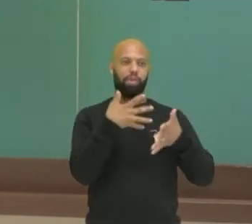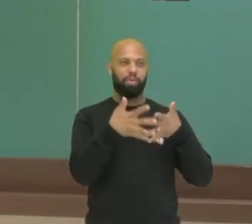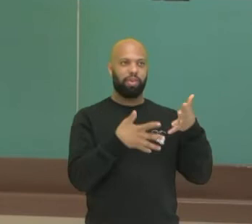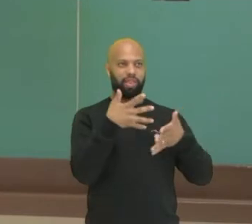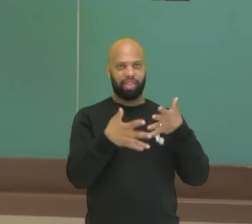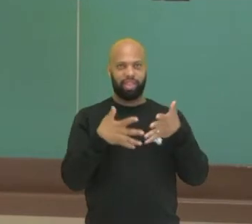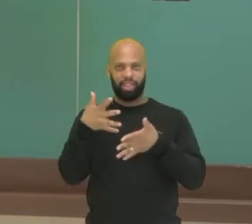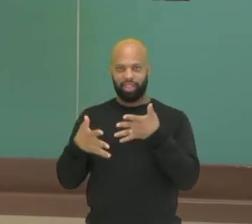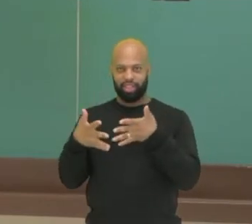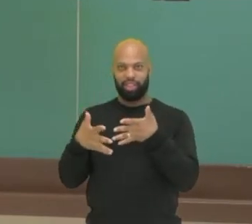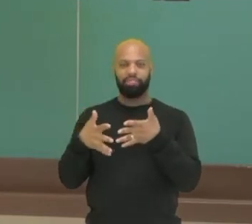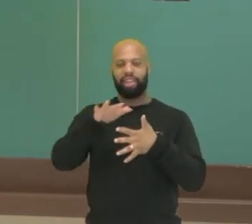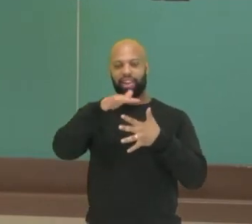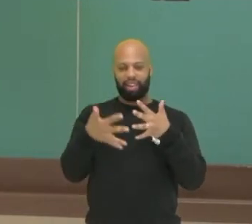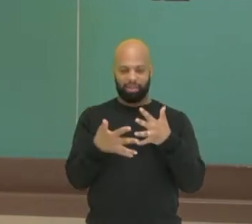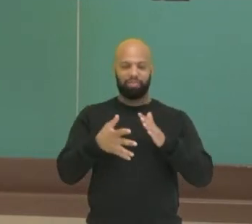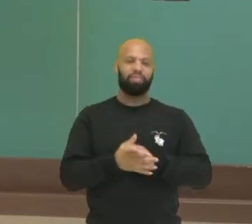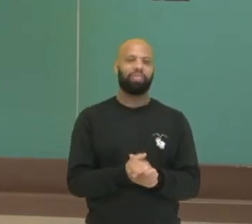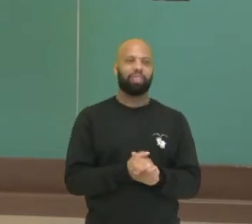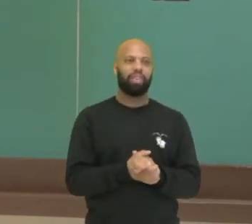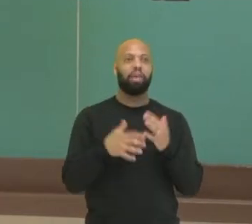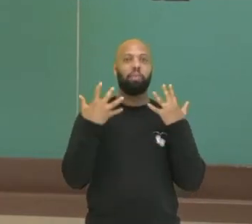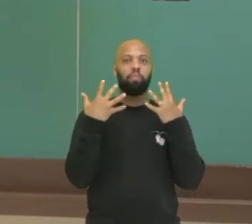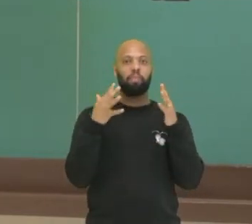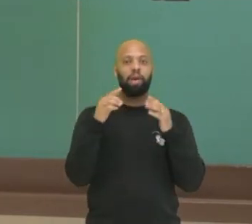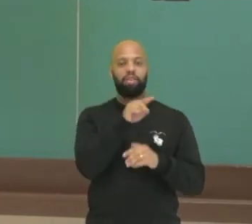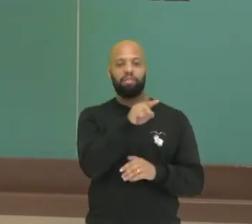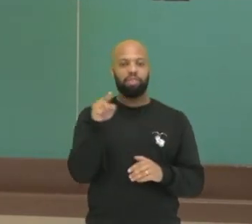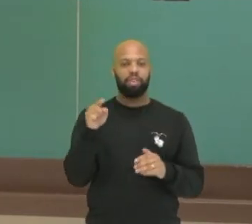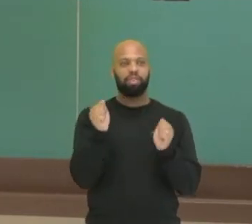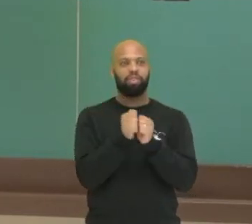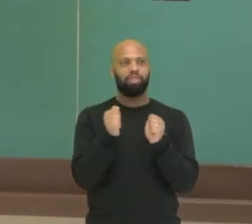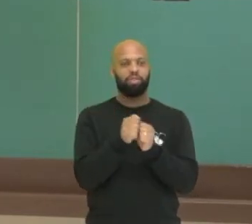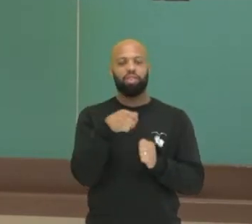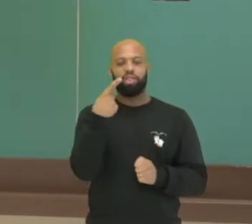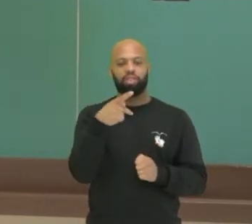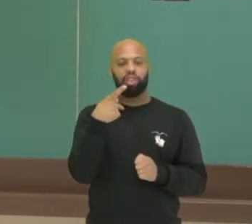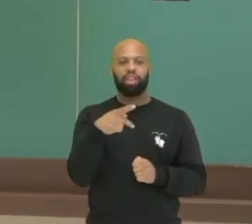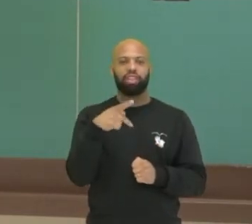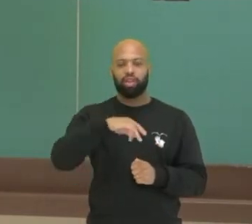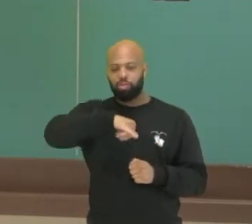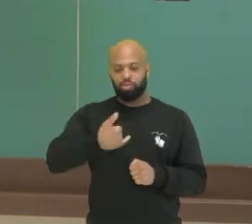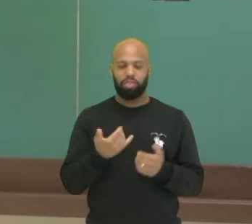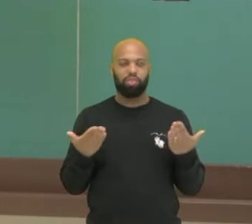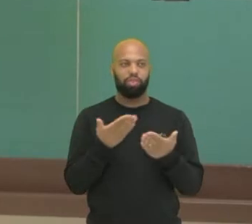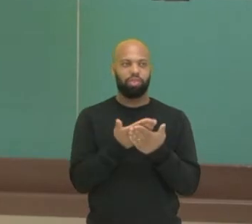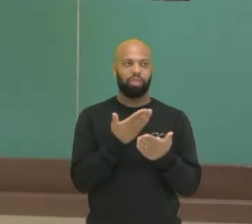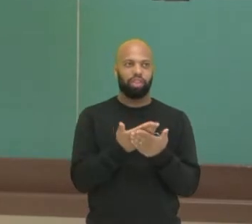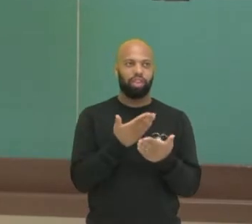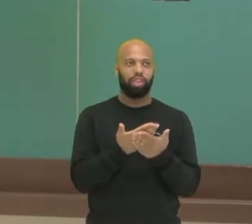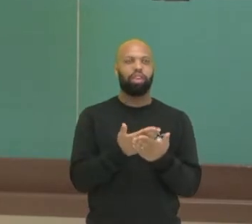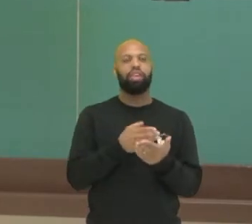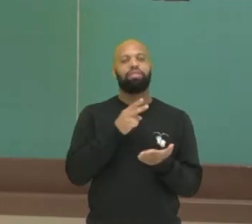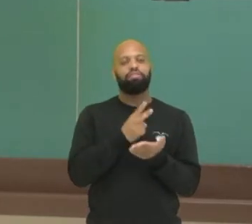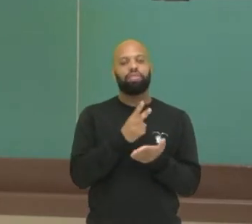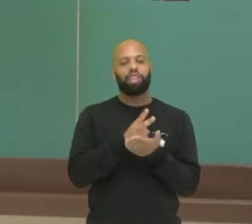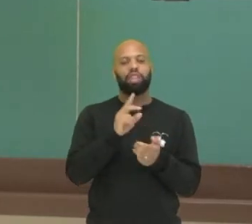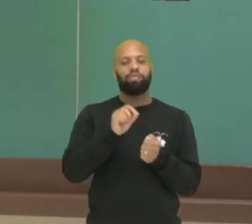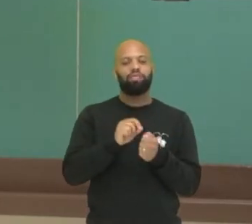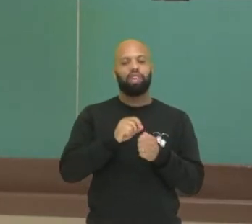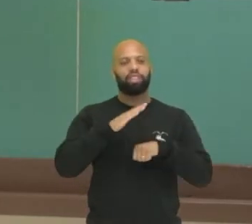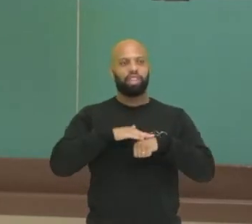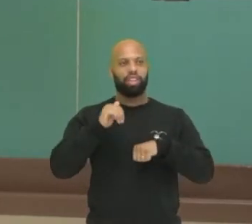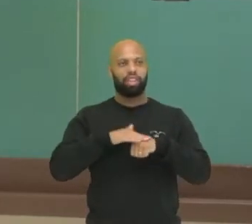a linguagem de Libras. Então, parabenizo vocês por estarem aí prestigiando as nossas videoaulas, que são sempre elaboradas com muito